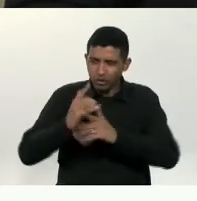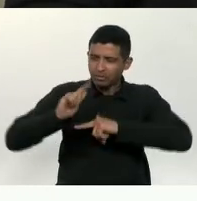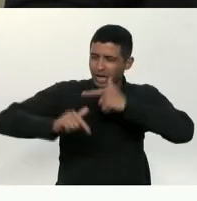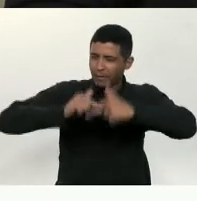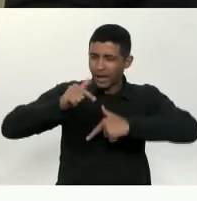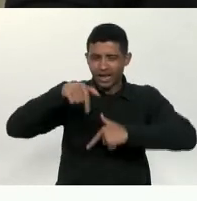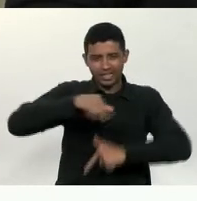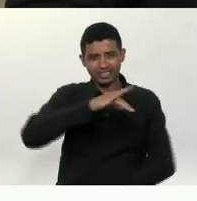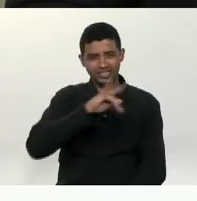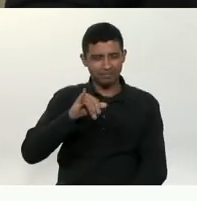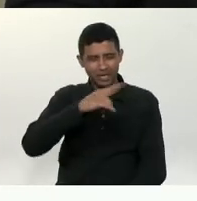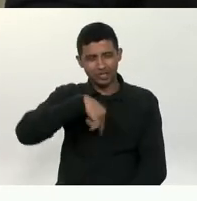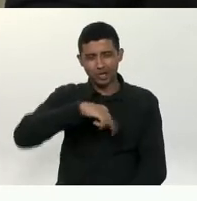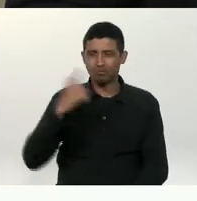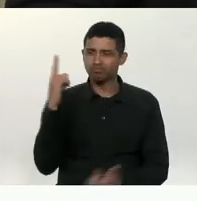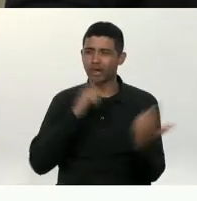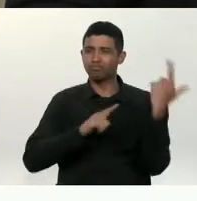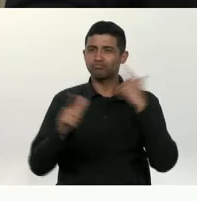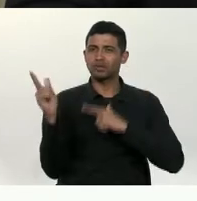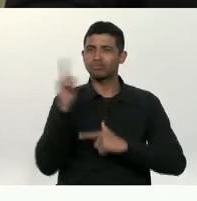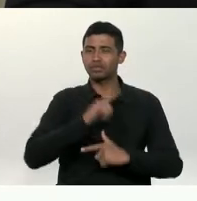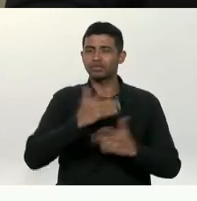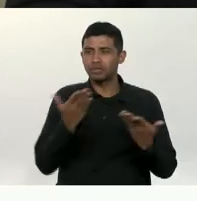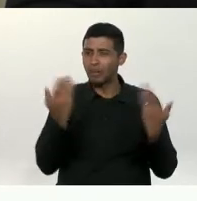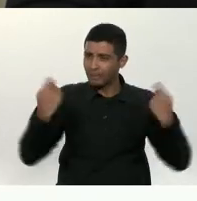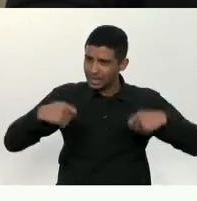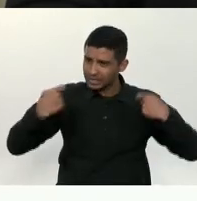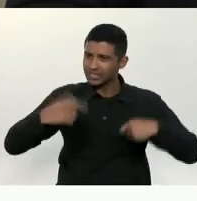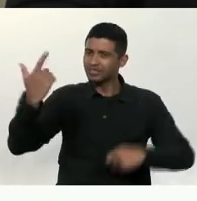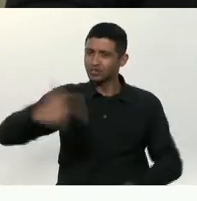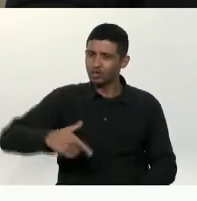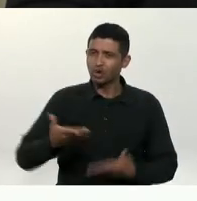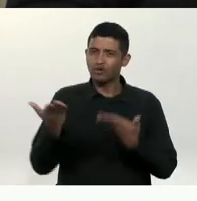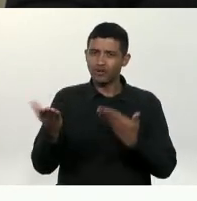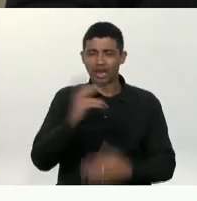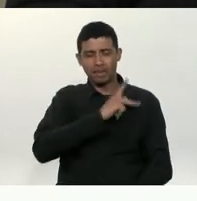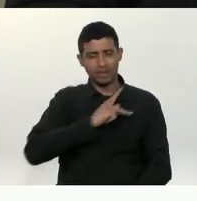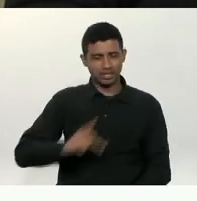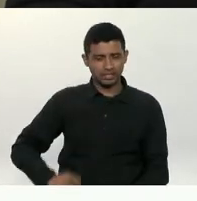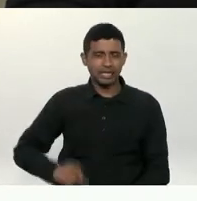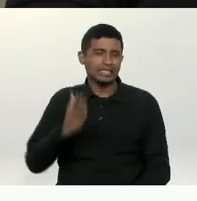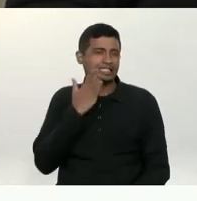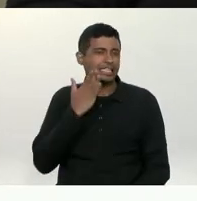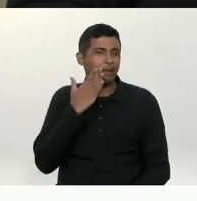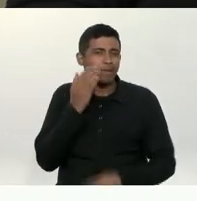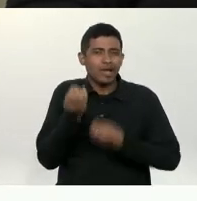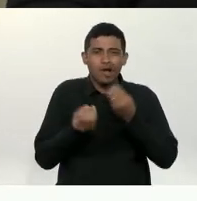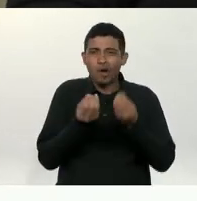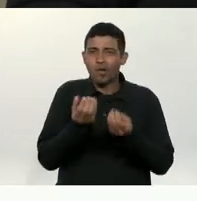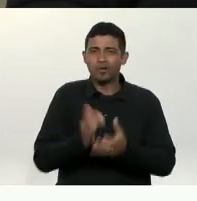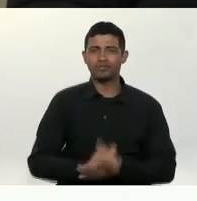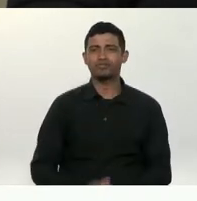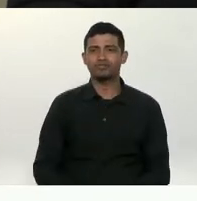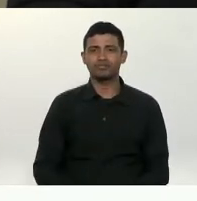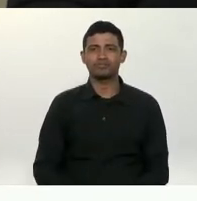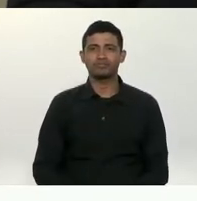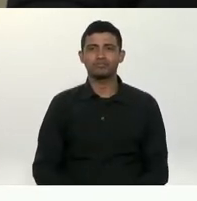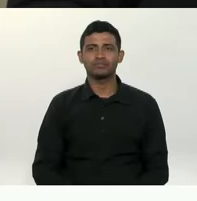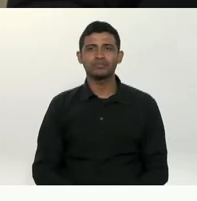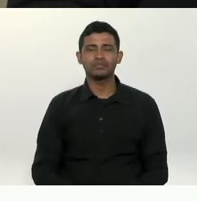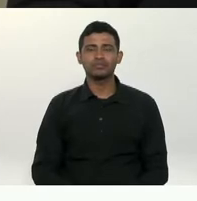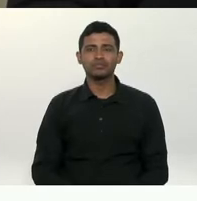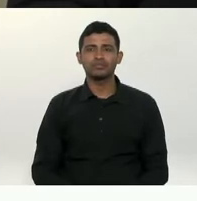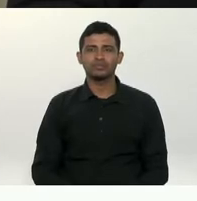CPI, e que necessariamente a gente precisa ouvi-la ainda para ter subsídios para os